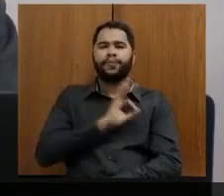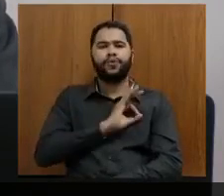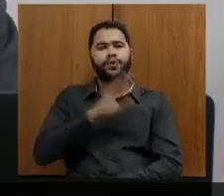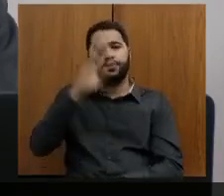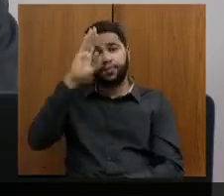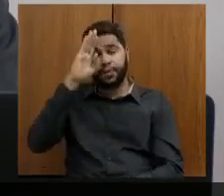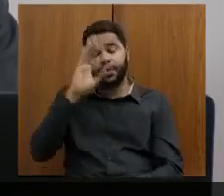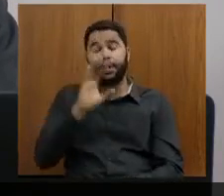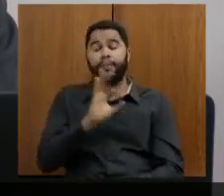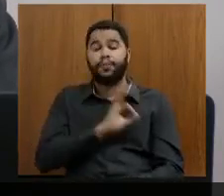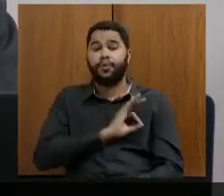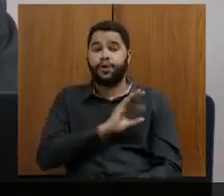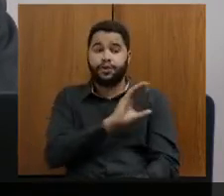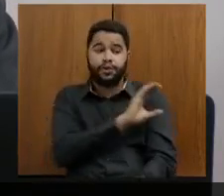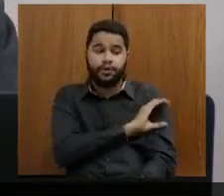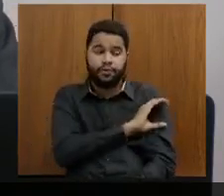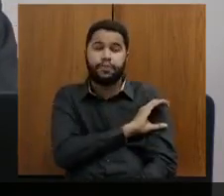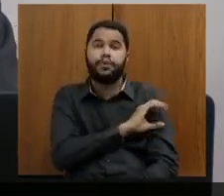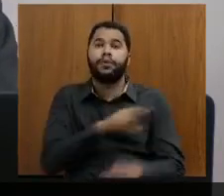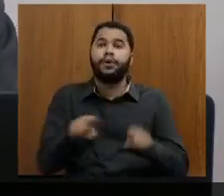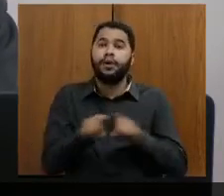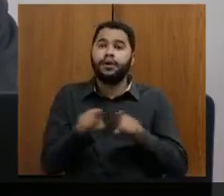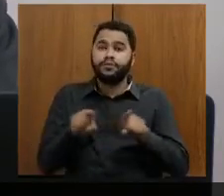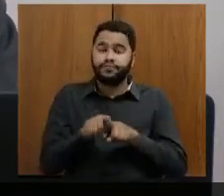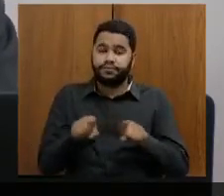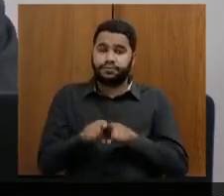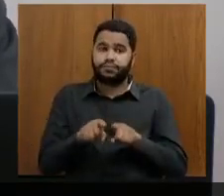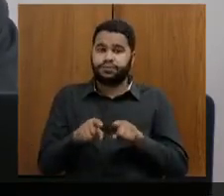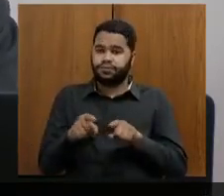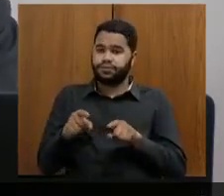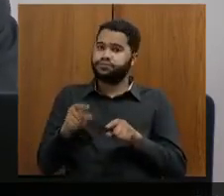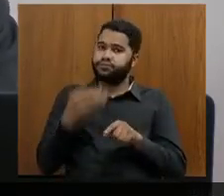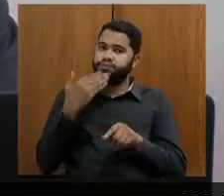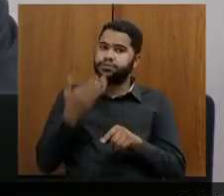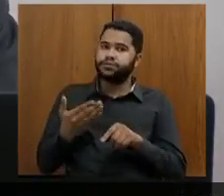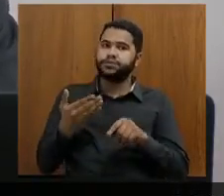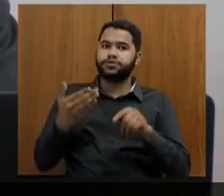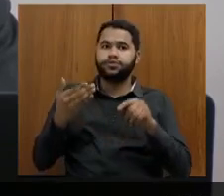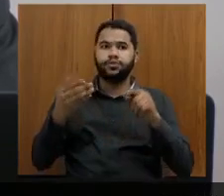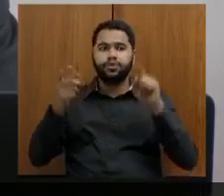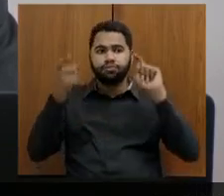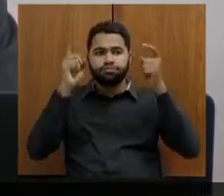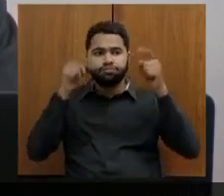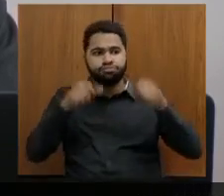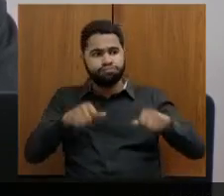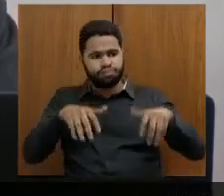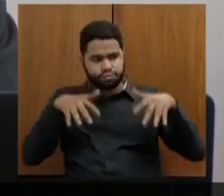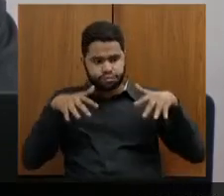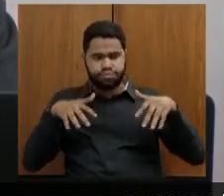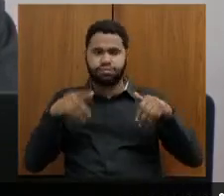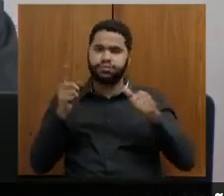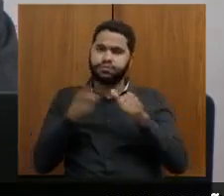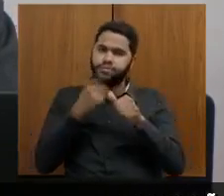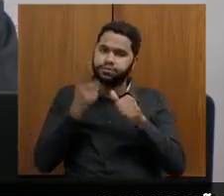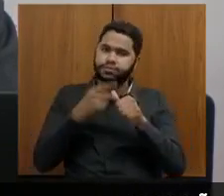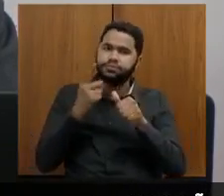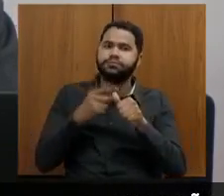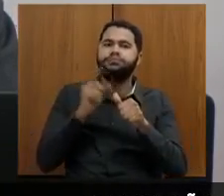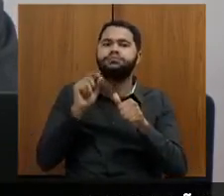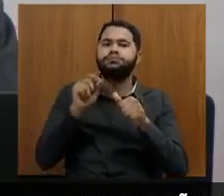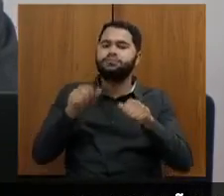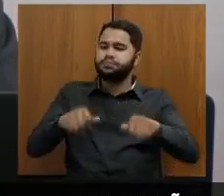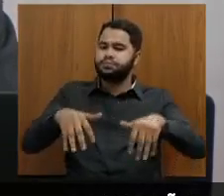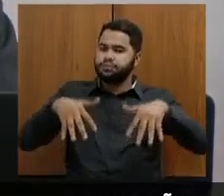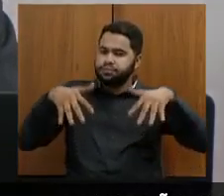Polícia Civil já providenciamos uma audiência pública fomos alertado fizemos a primeira chamamos a